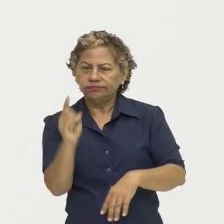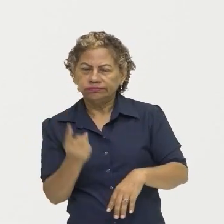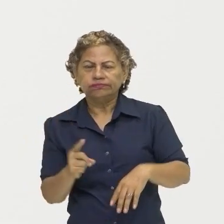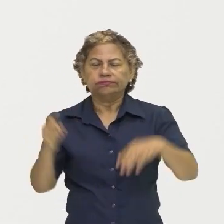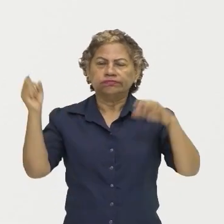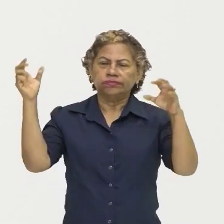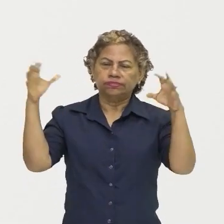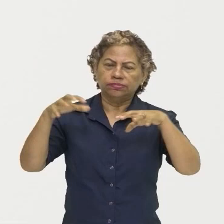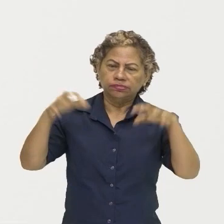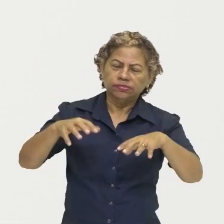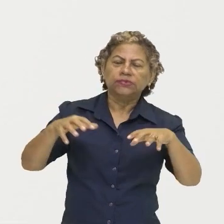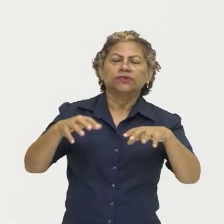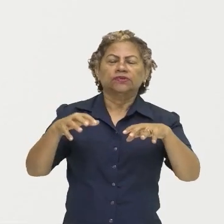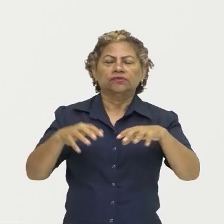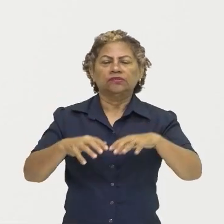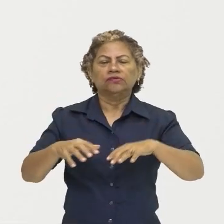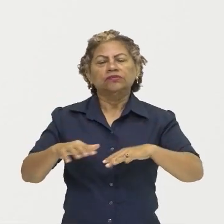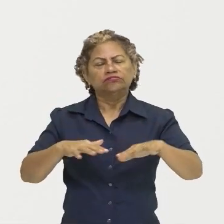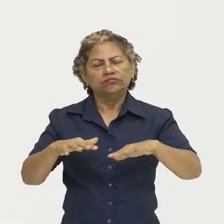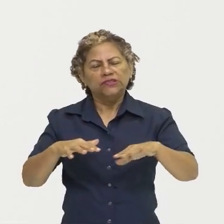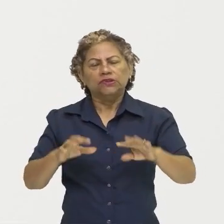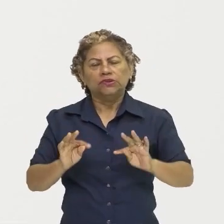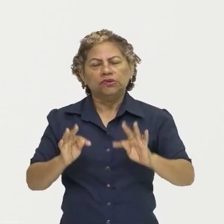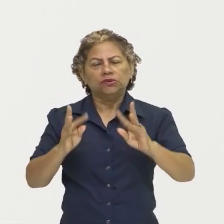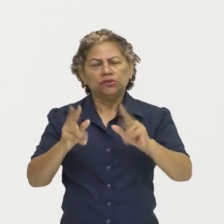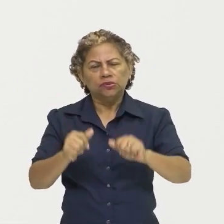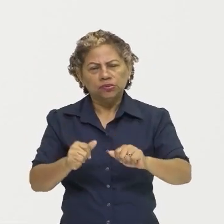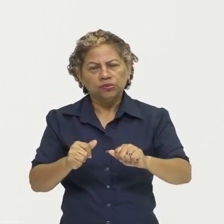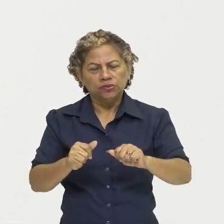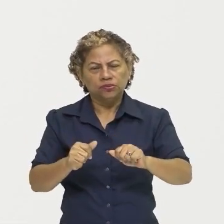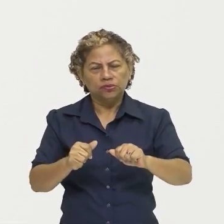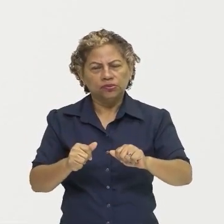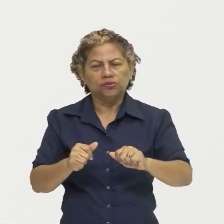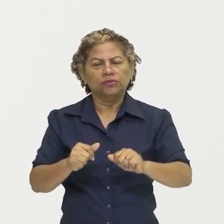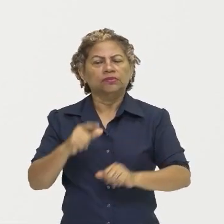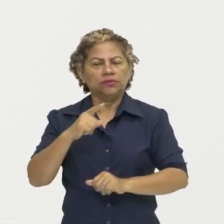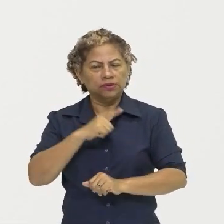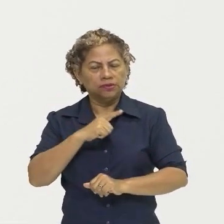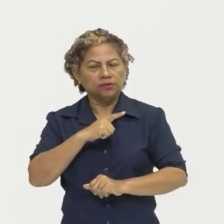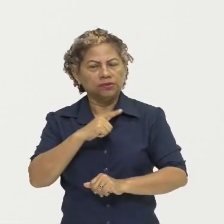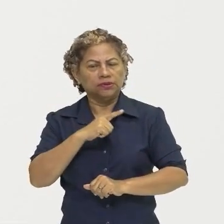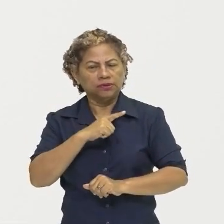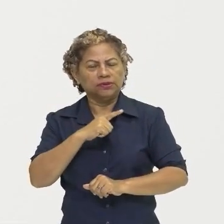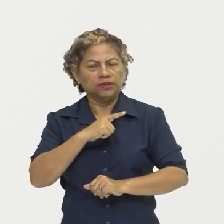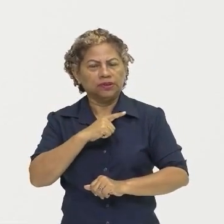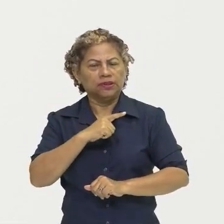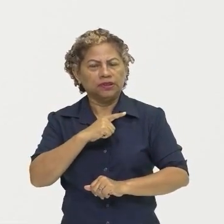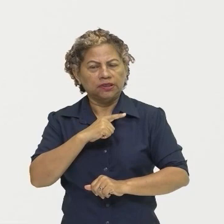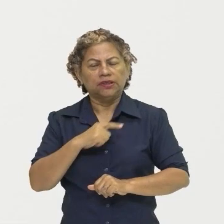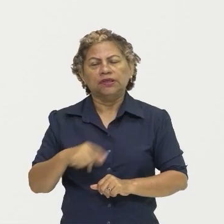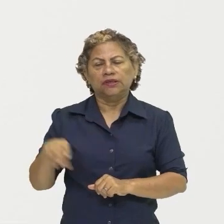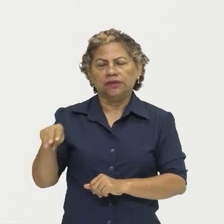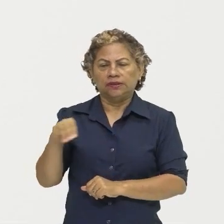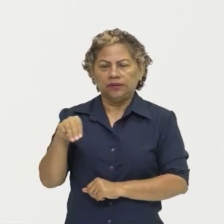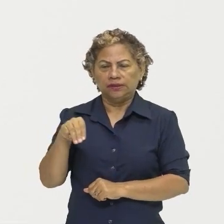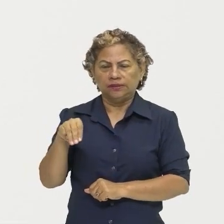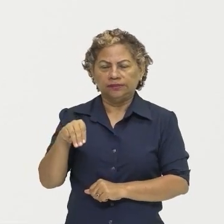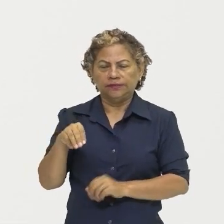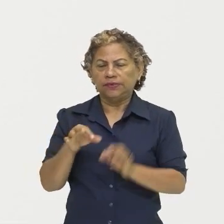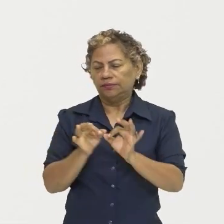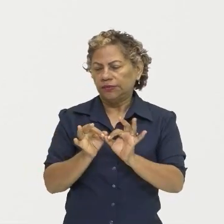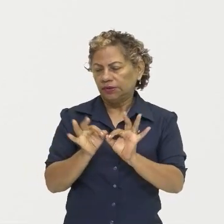terá uma grandeza. E a grandeza é tudo aquilo que pode ser medido.